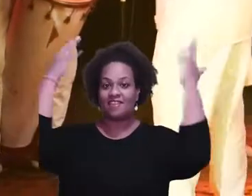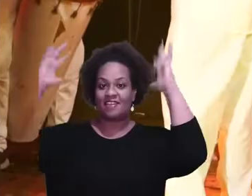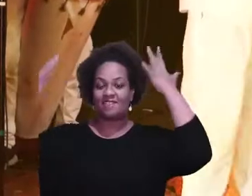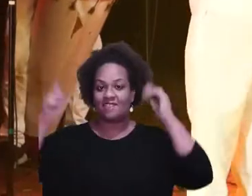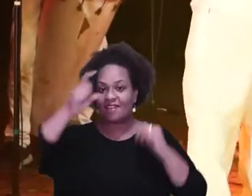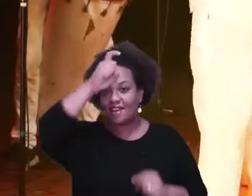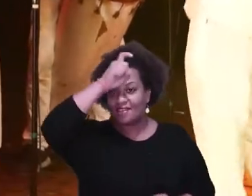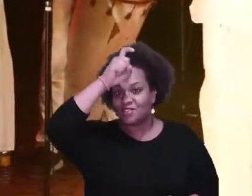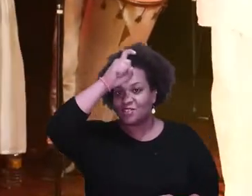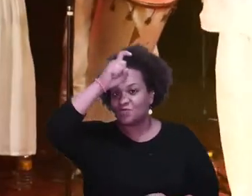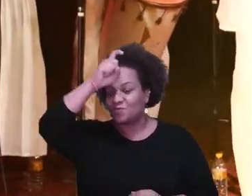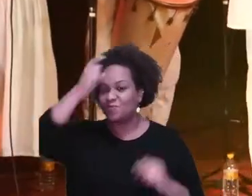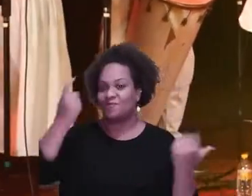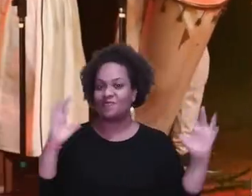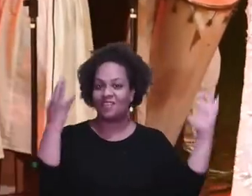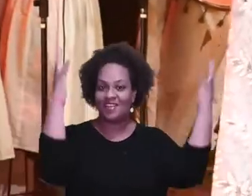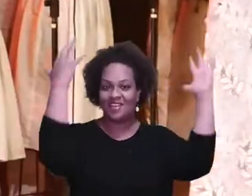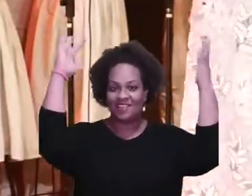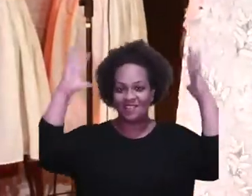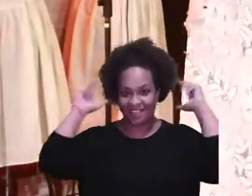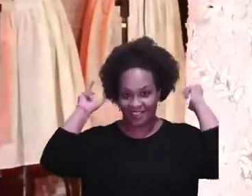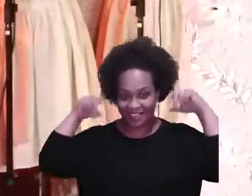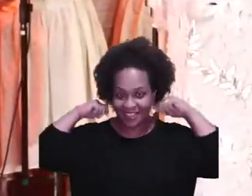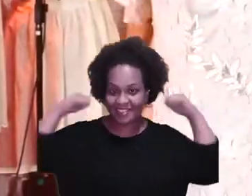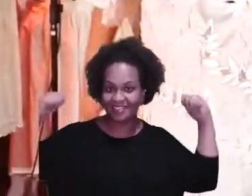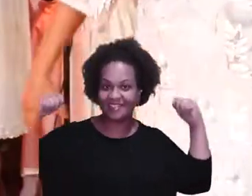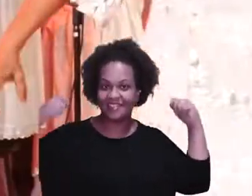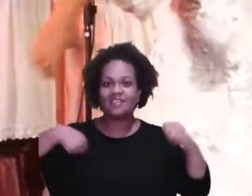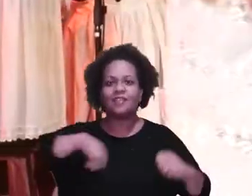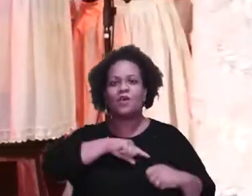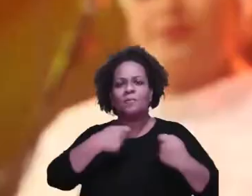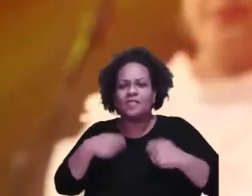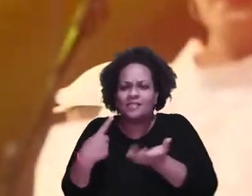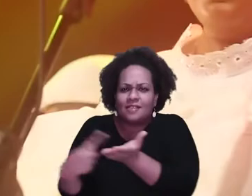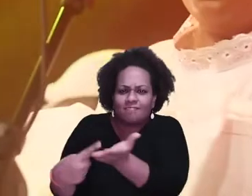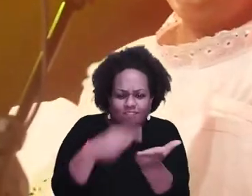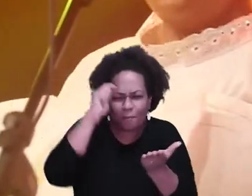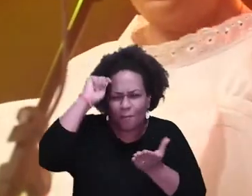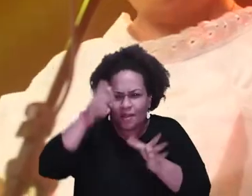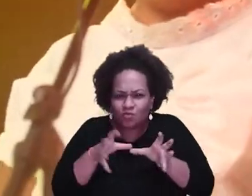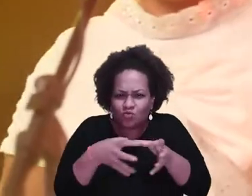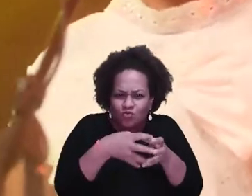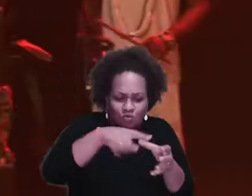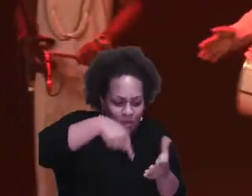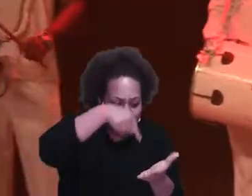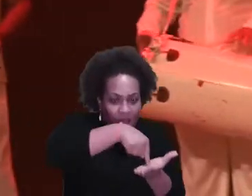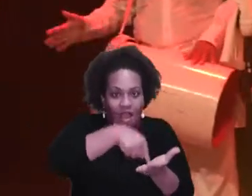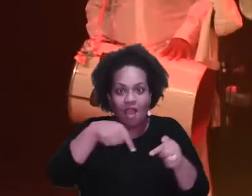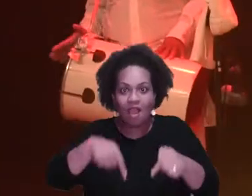cima zumbi e vai tentar a gente precisa ser aquilombado